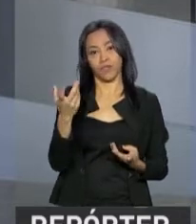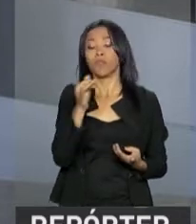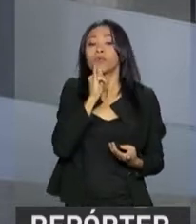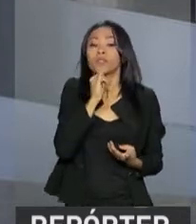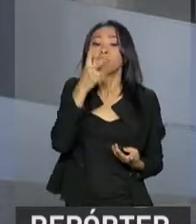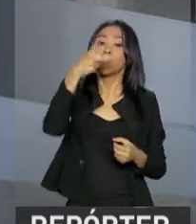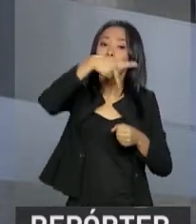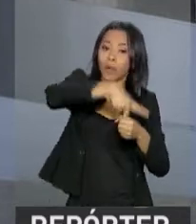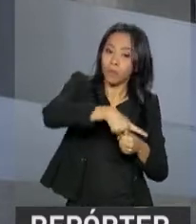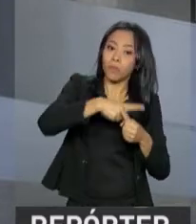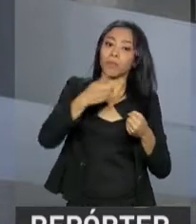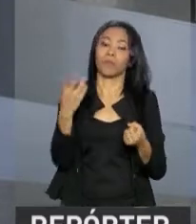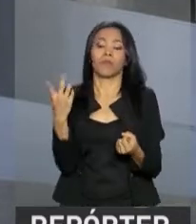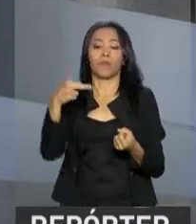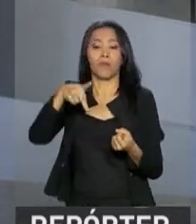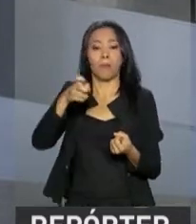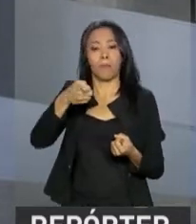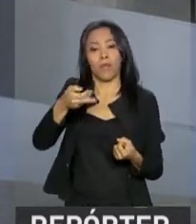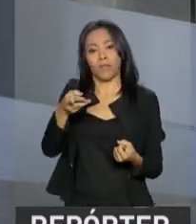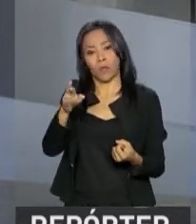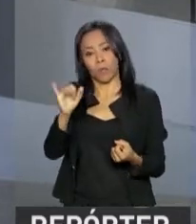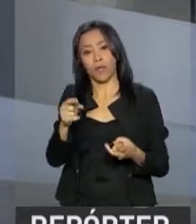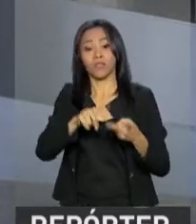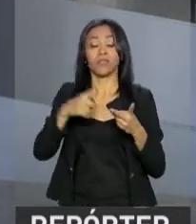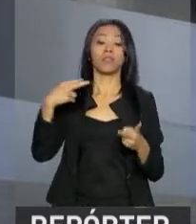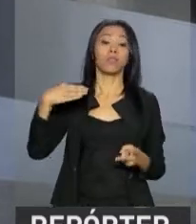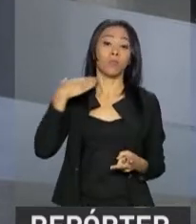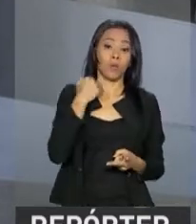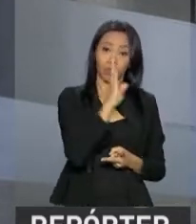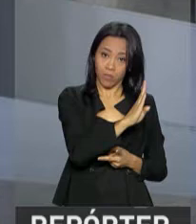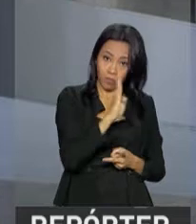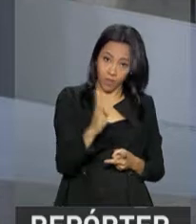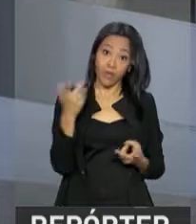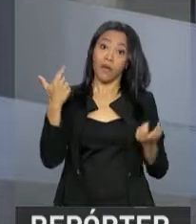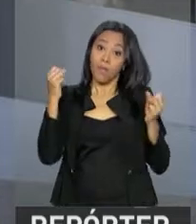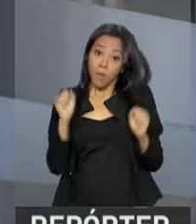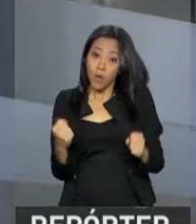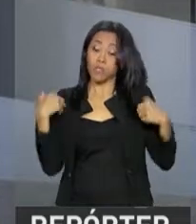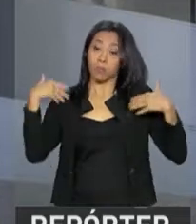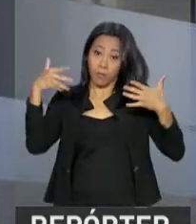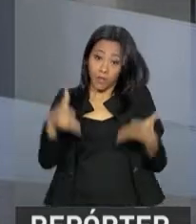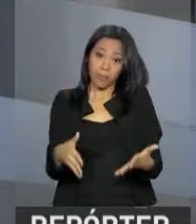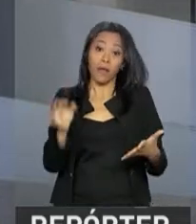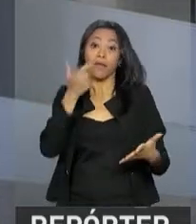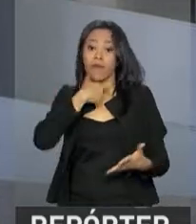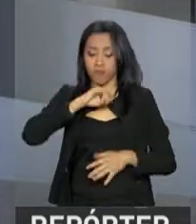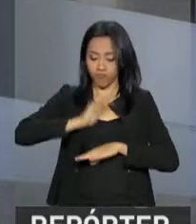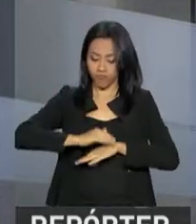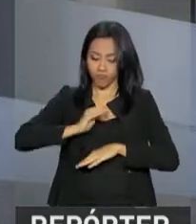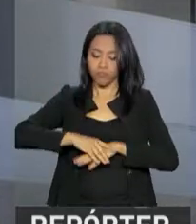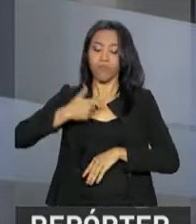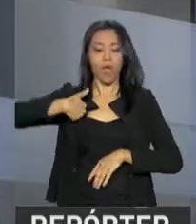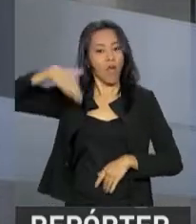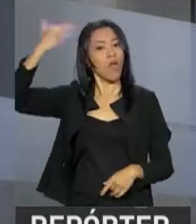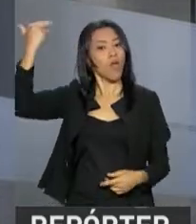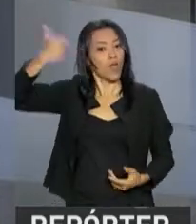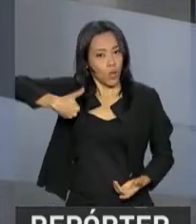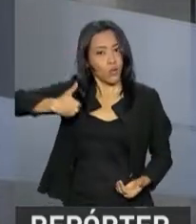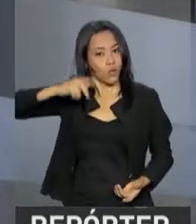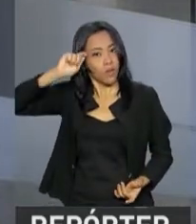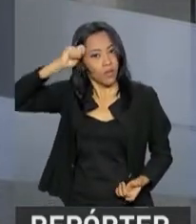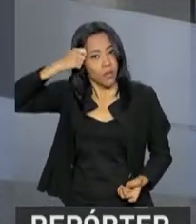eo banco do brasil poderão concorrer às vagas os candidatos que se autodeclararem pretos ou pardos